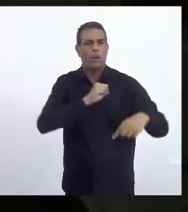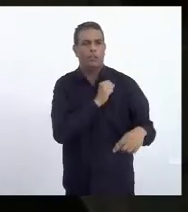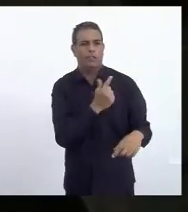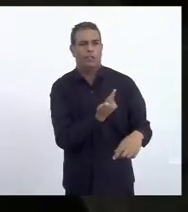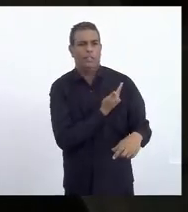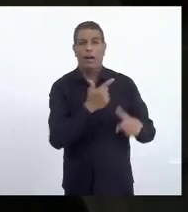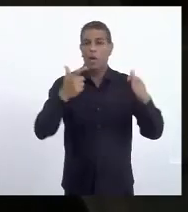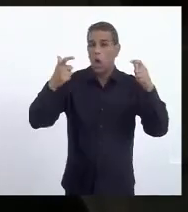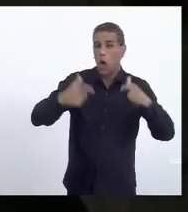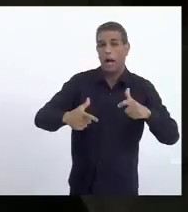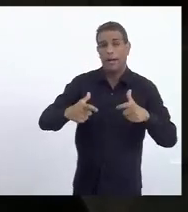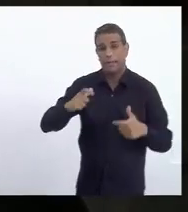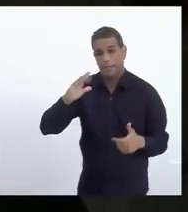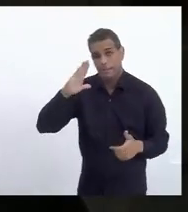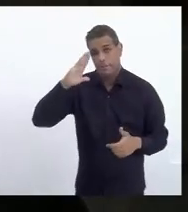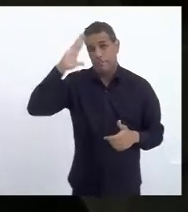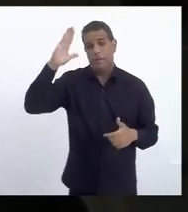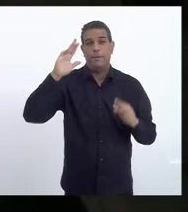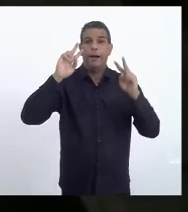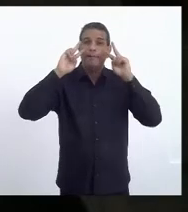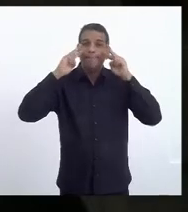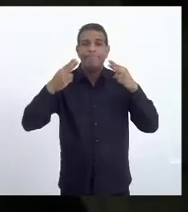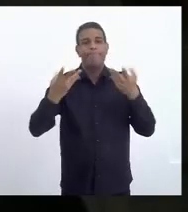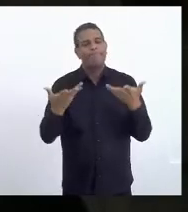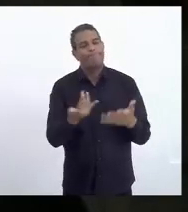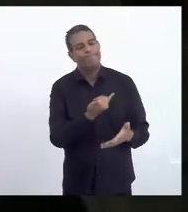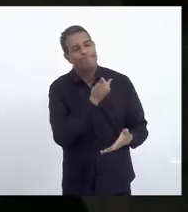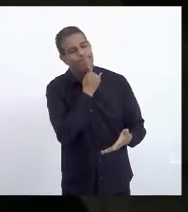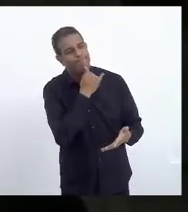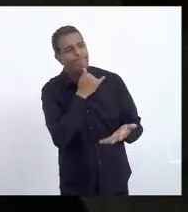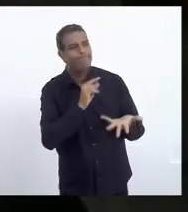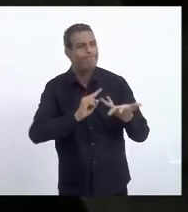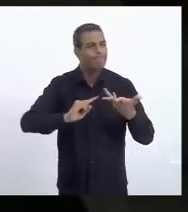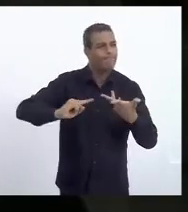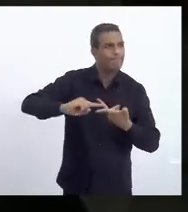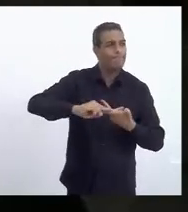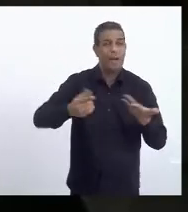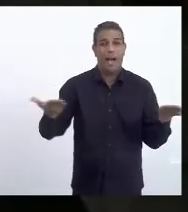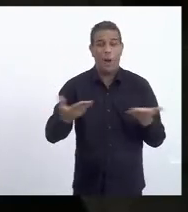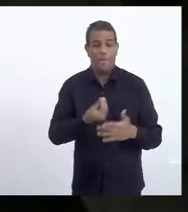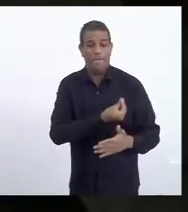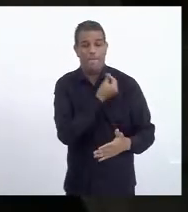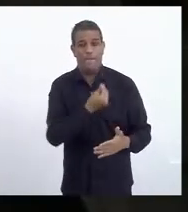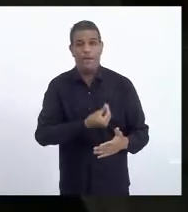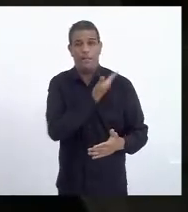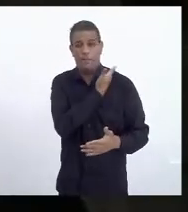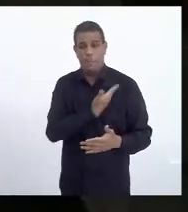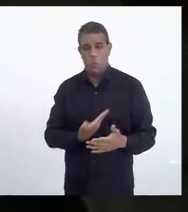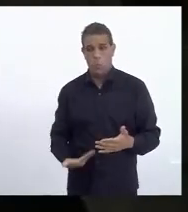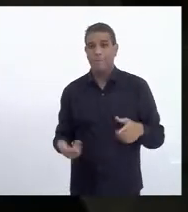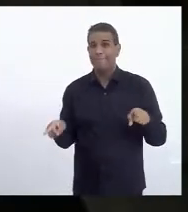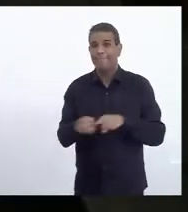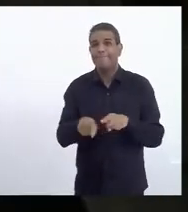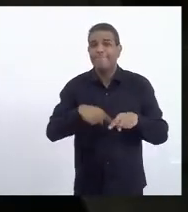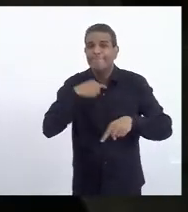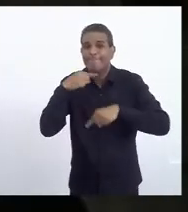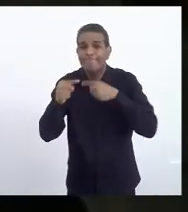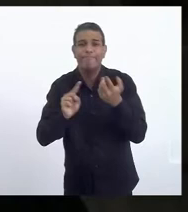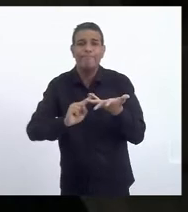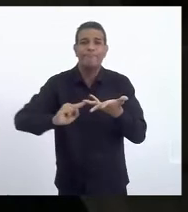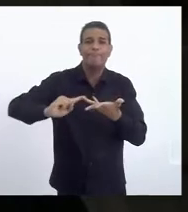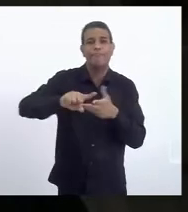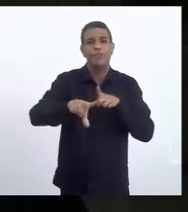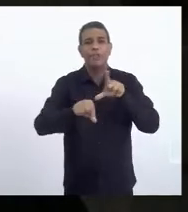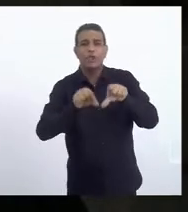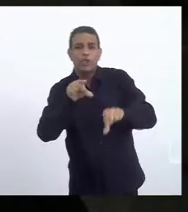Gonçalo Então o que era que primeiro relatar esse fato lamentável que quem tá na vida pública olha não pode querer